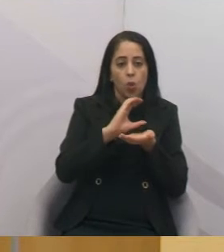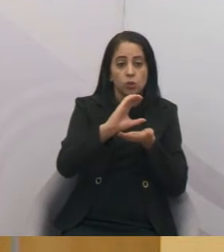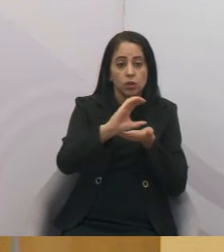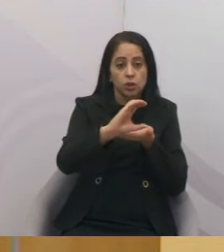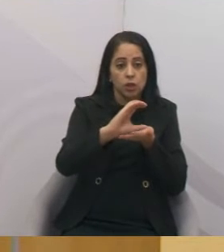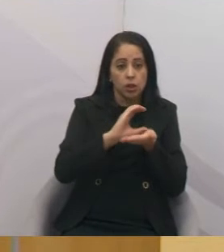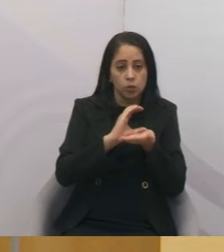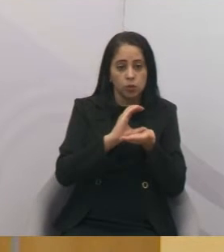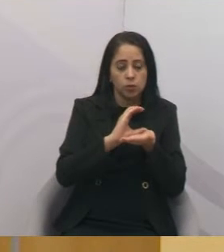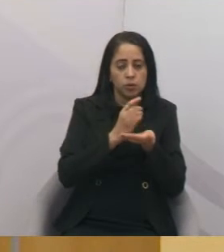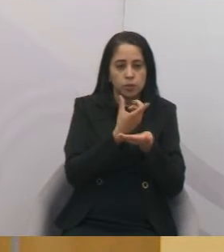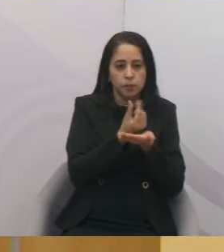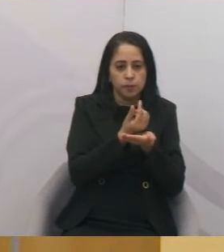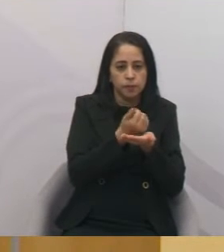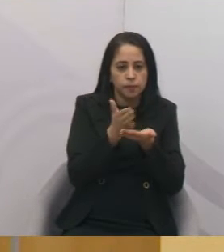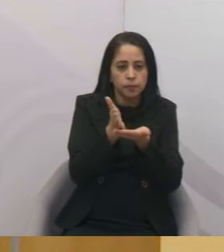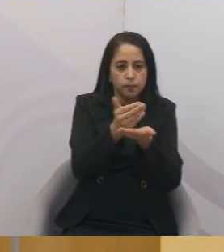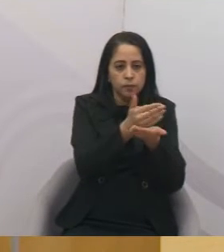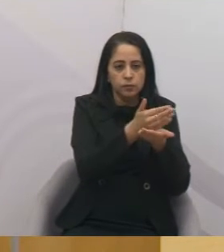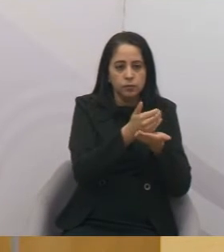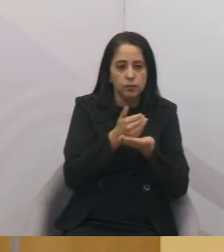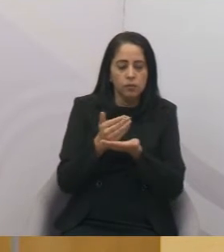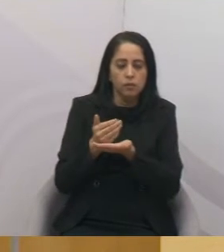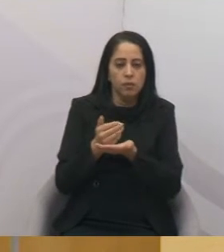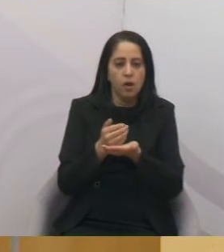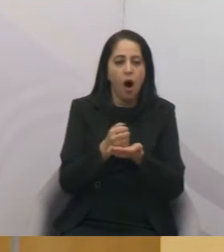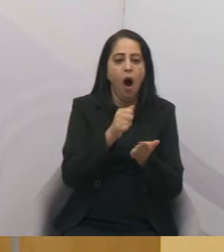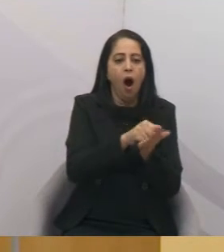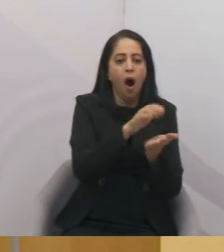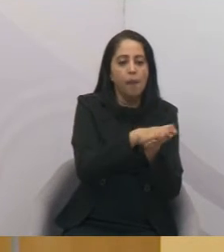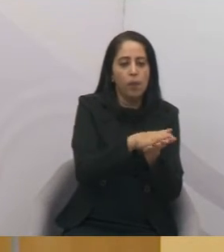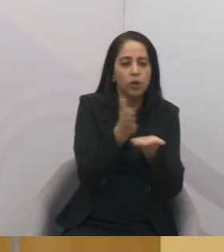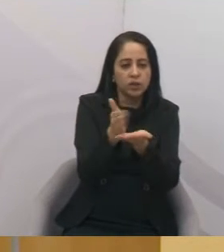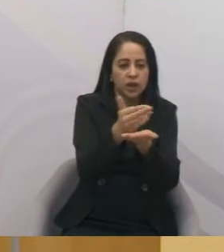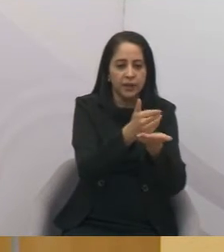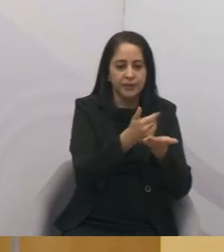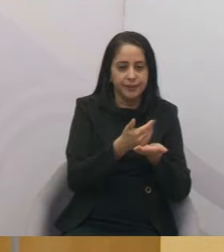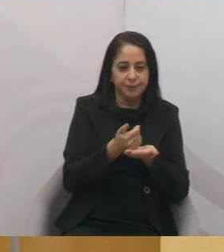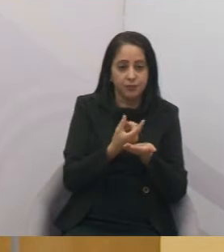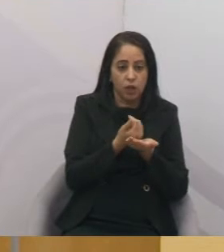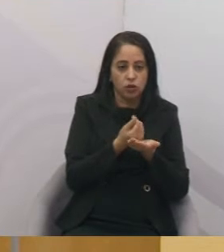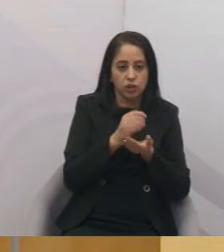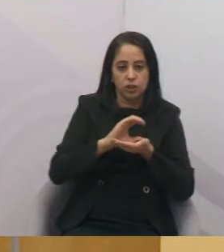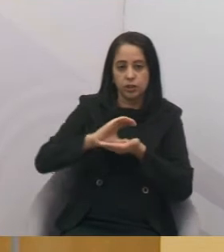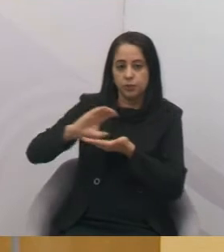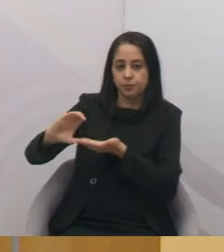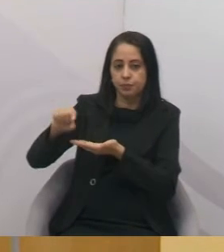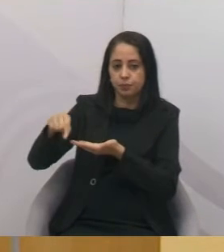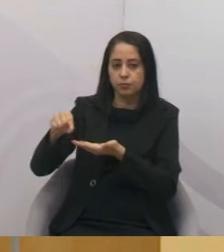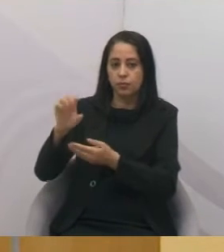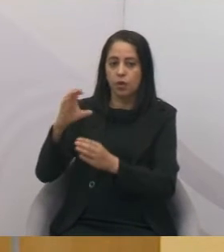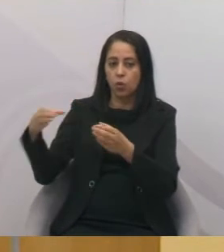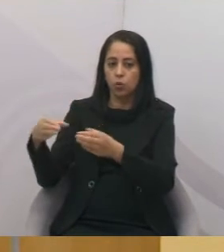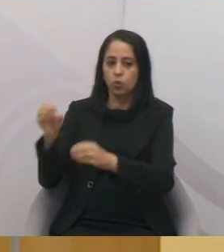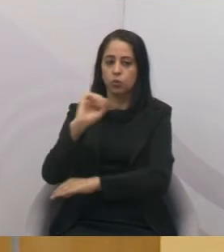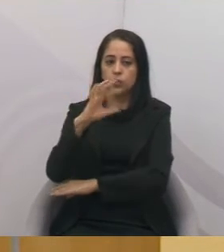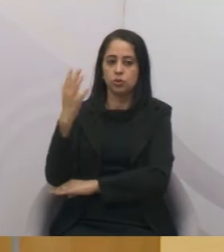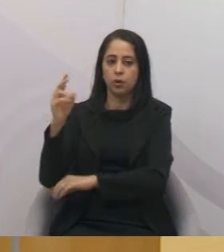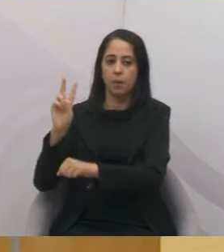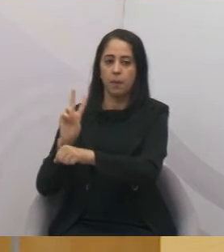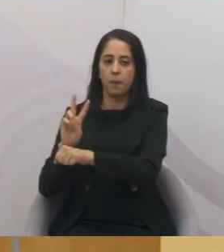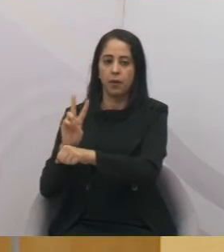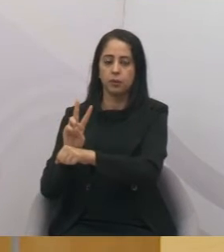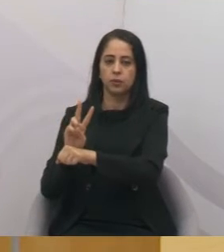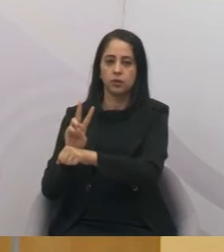com relação à aplicação das penalidades será destinado ao Fundo do Meio Ambiente, é no artigo 16.